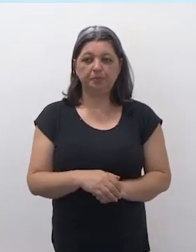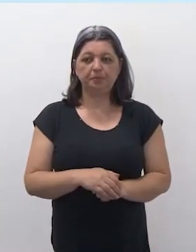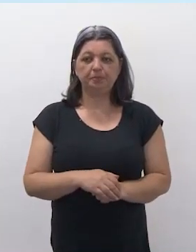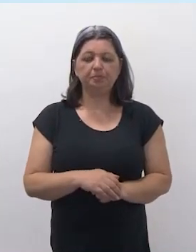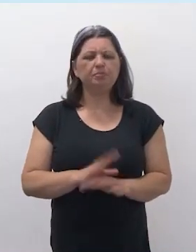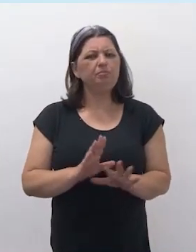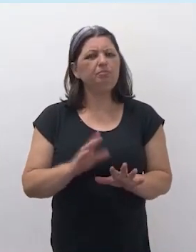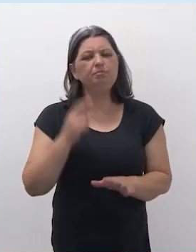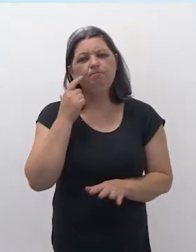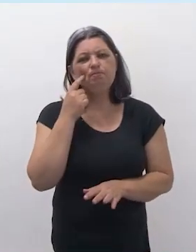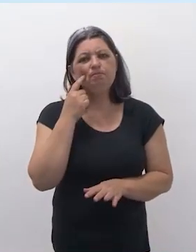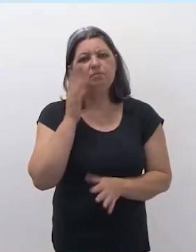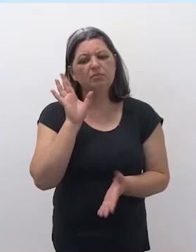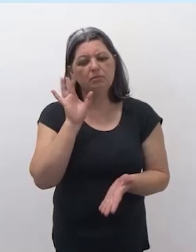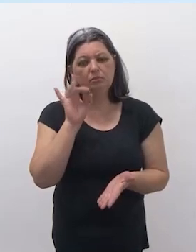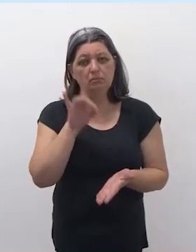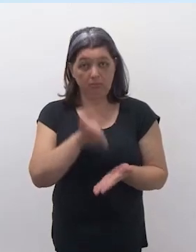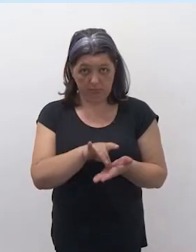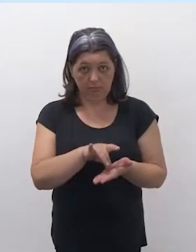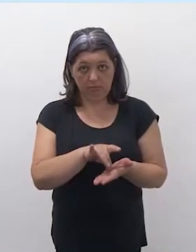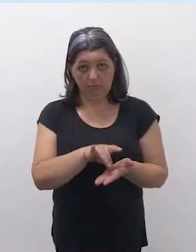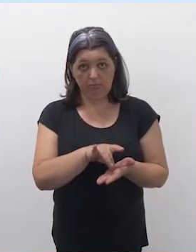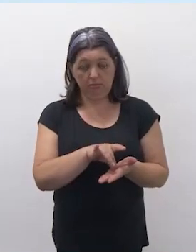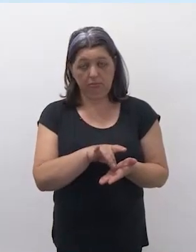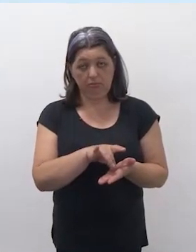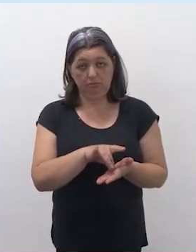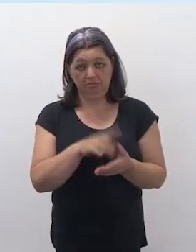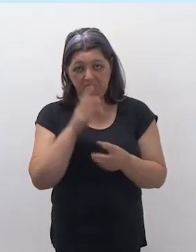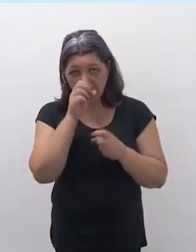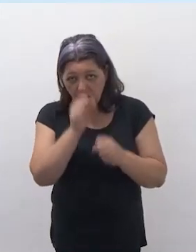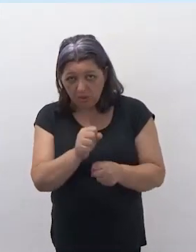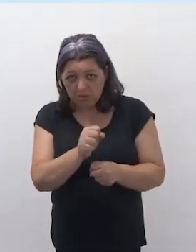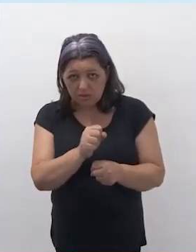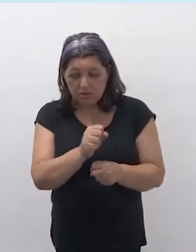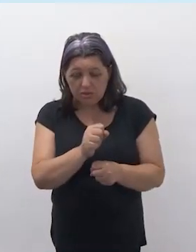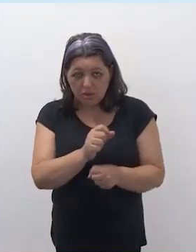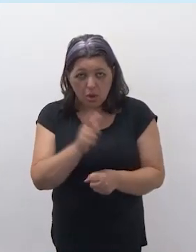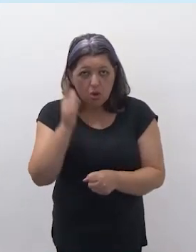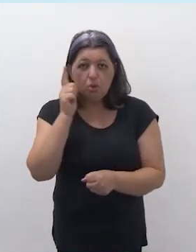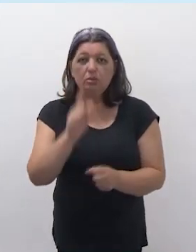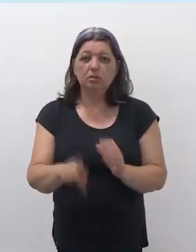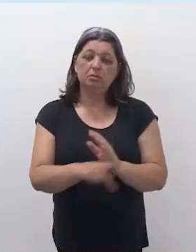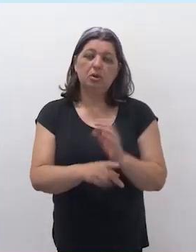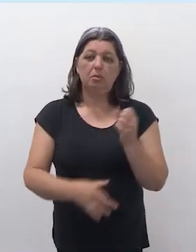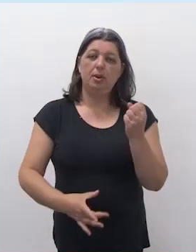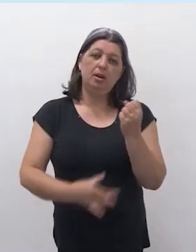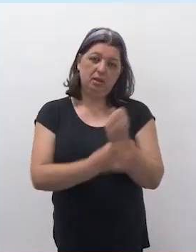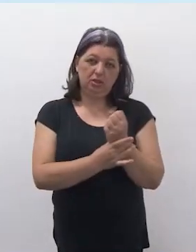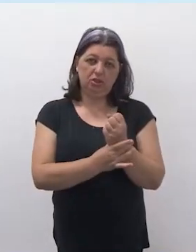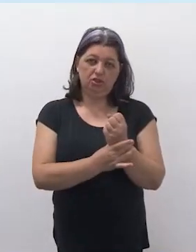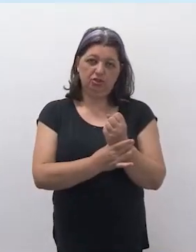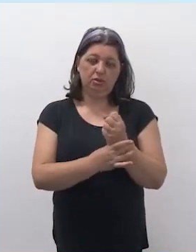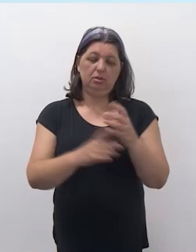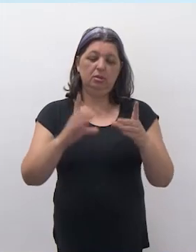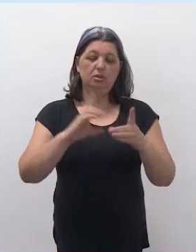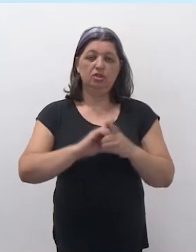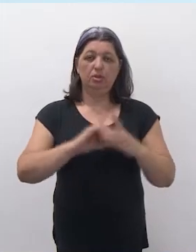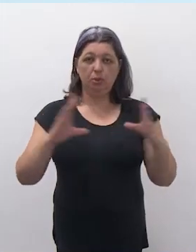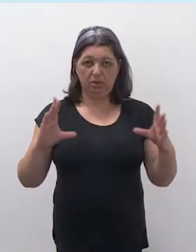foram realmente fortes o suficiente para garantir uma democracia. Então, isso é uma coisa